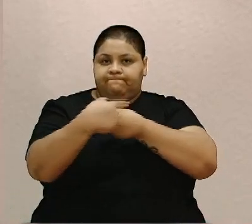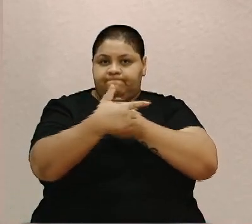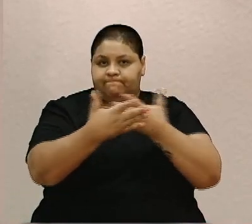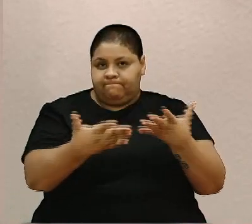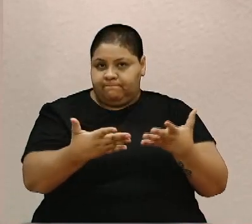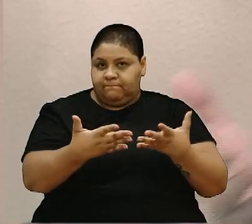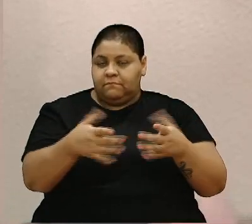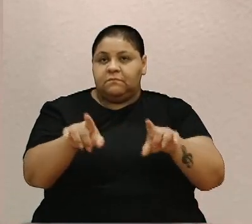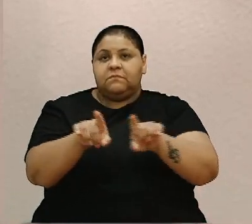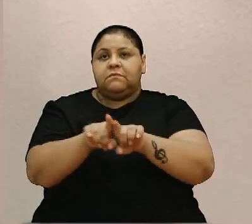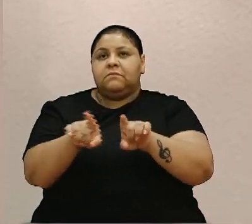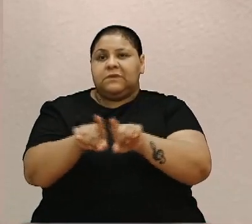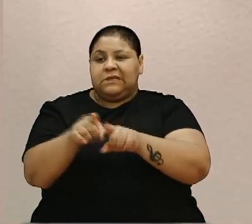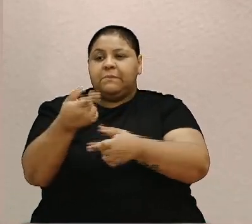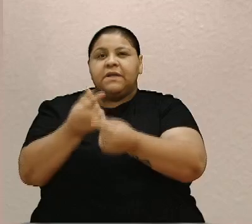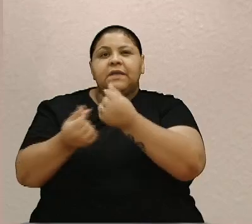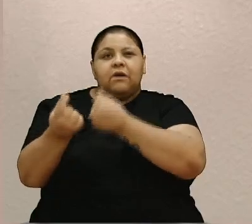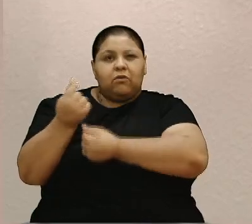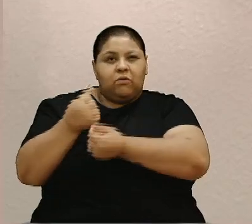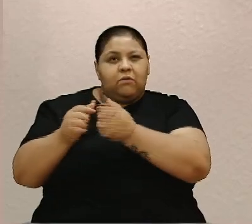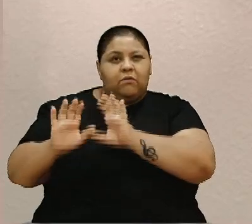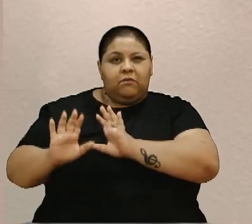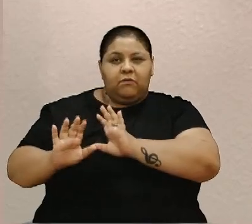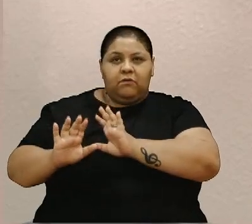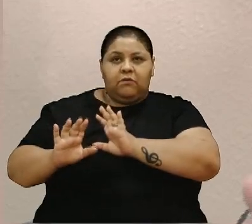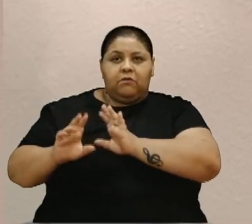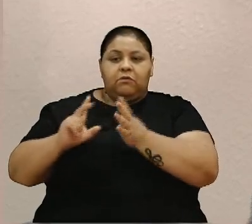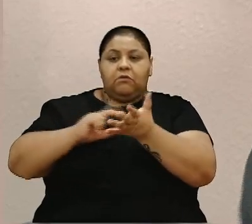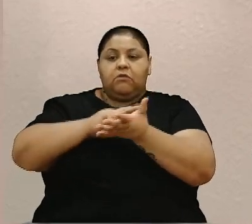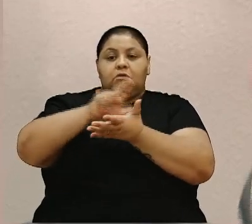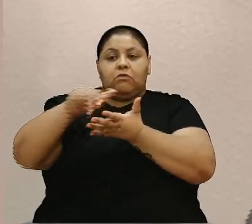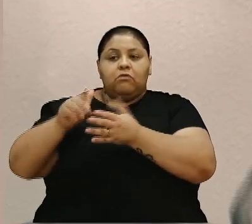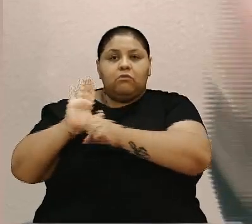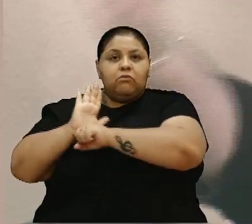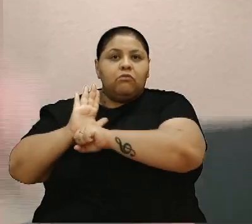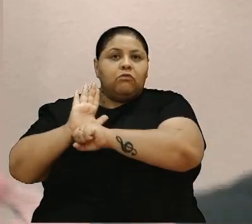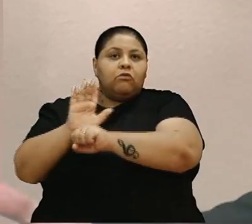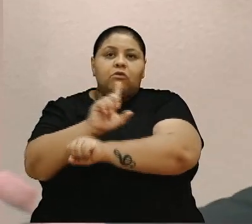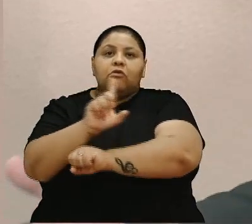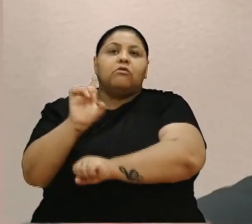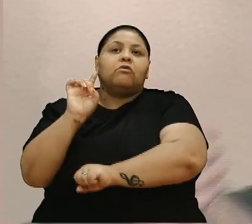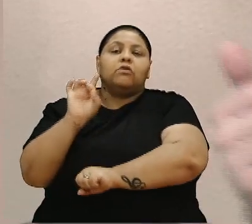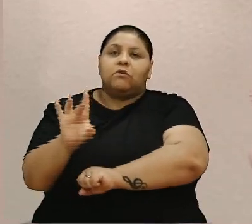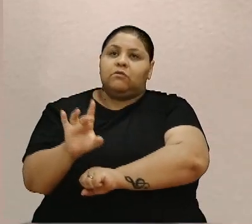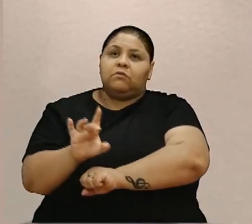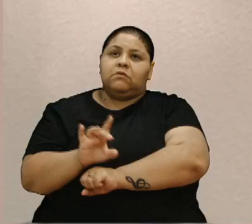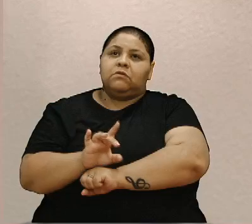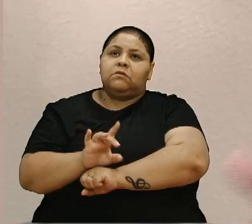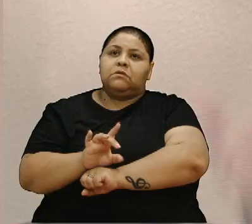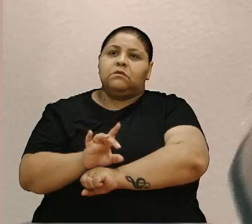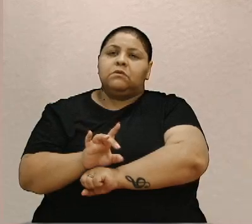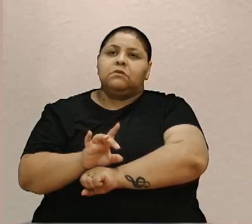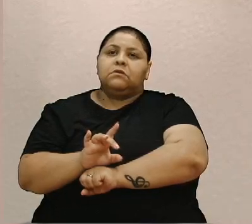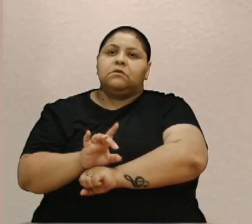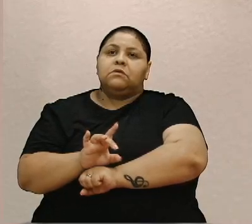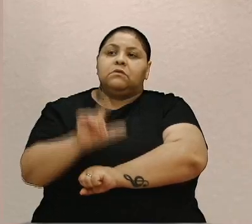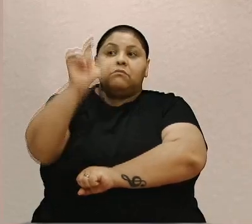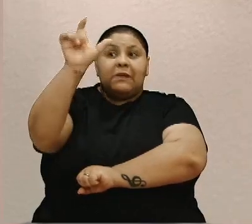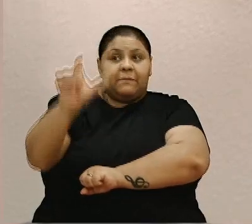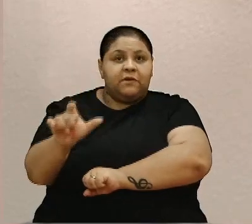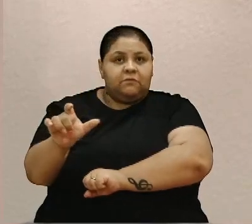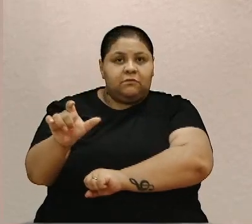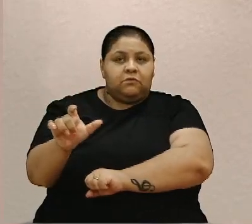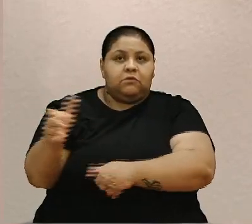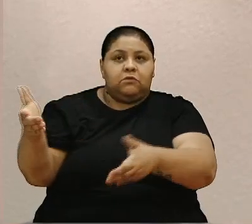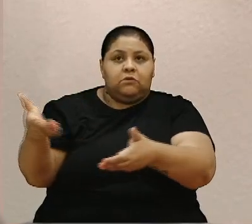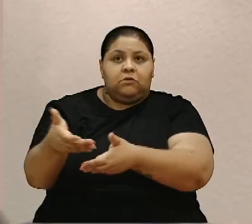Sem falar da parte econômica, né? Então, são vários benefícios, não somente para a pessoa que